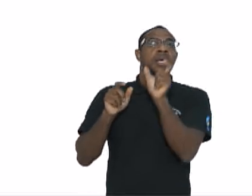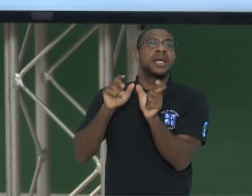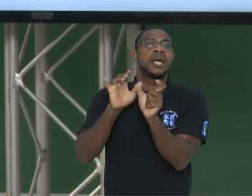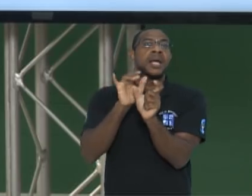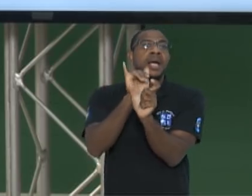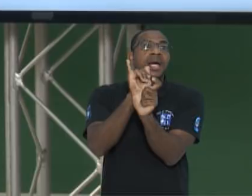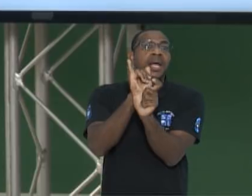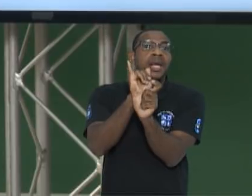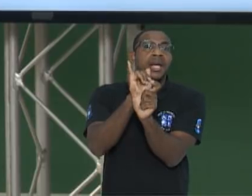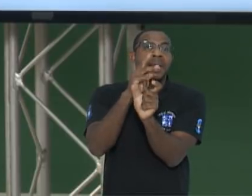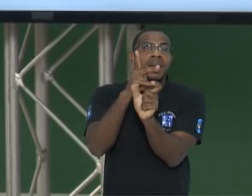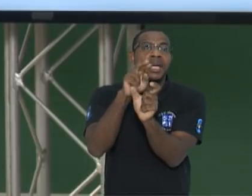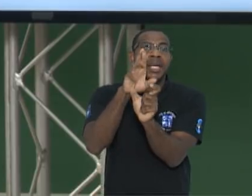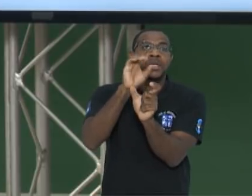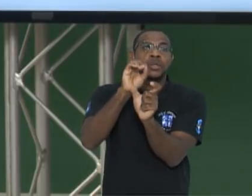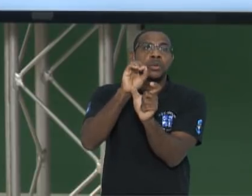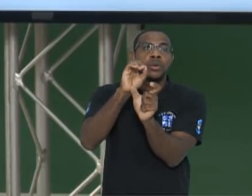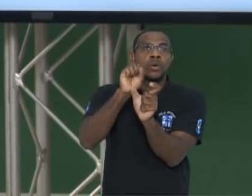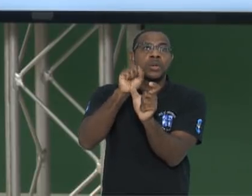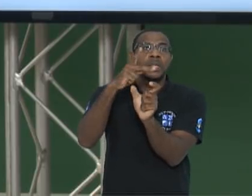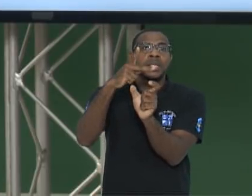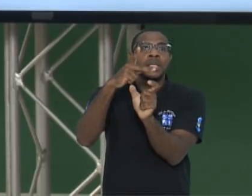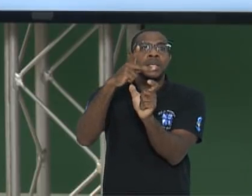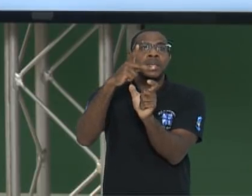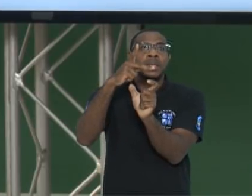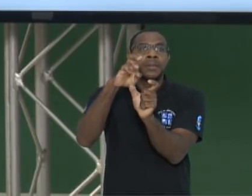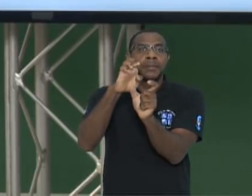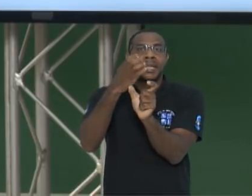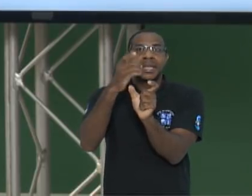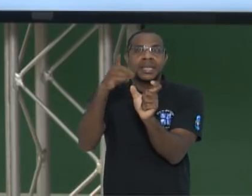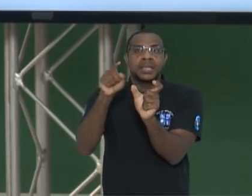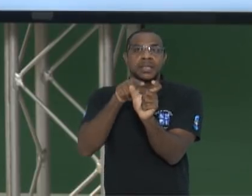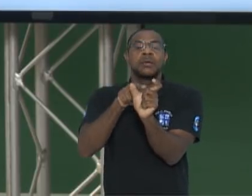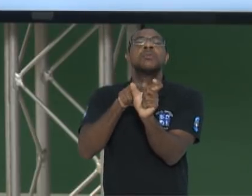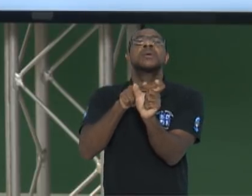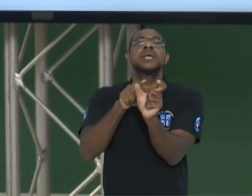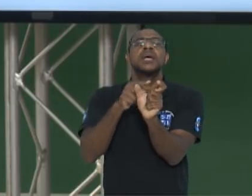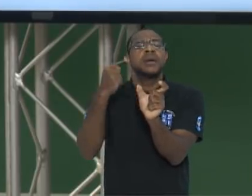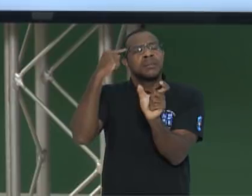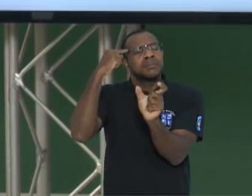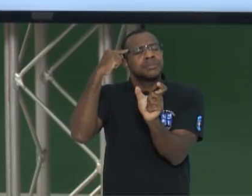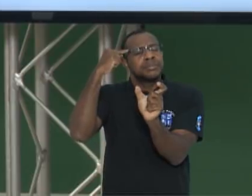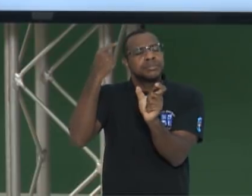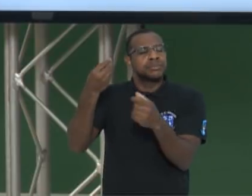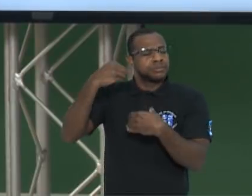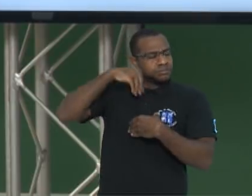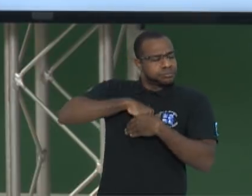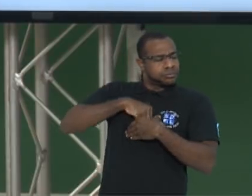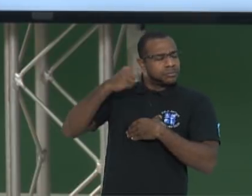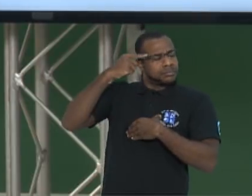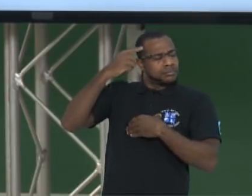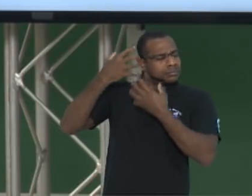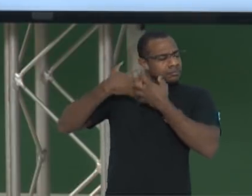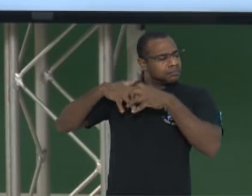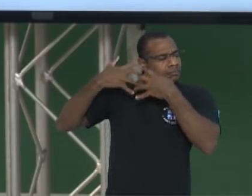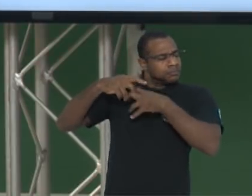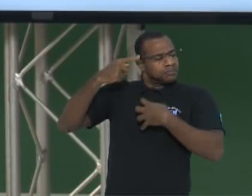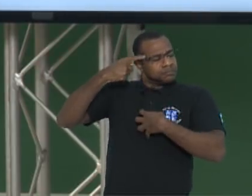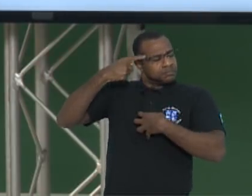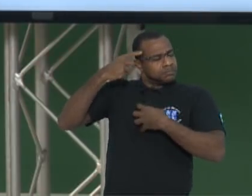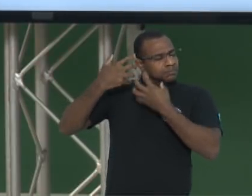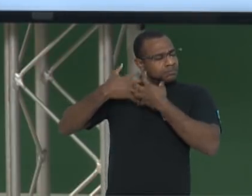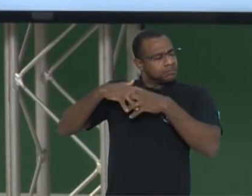para dentro de si para tentar se compreender. Então, é uma reflexão interior que a pessoa faz consigo própria, né? Um momento